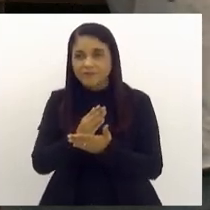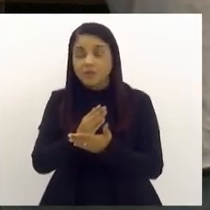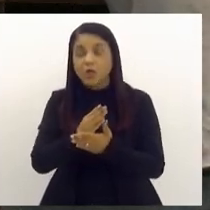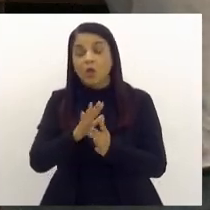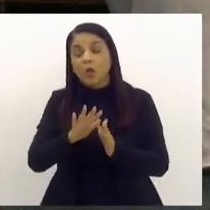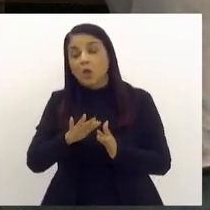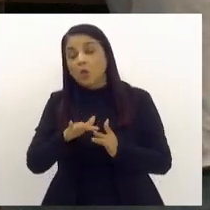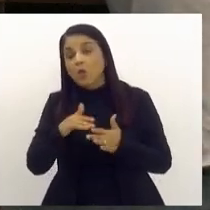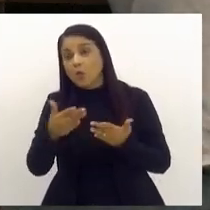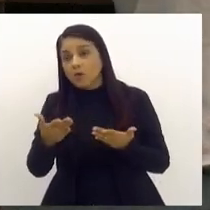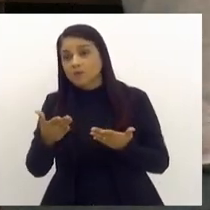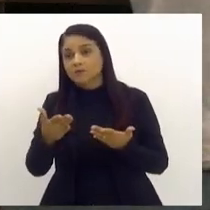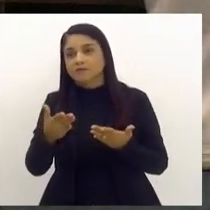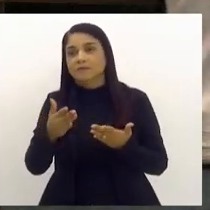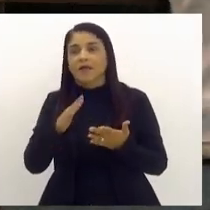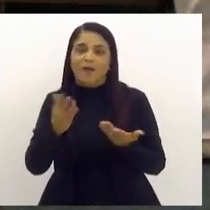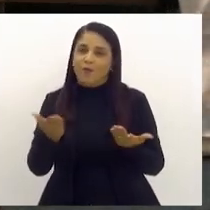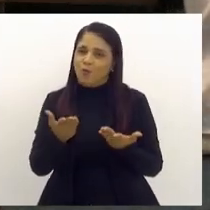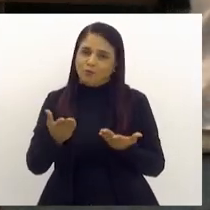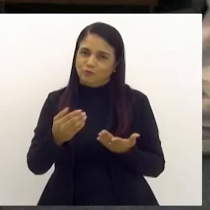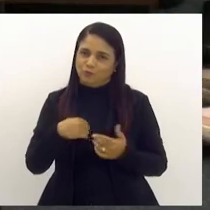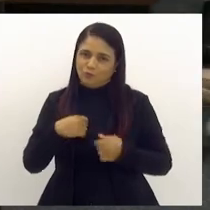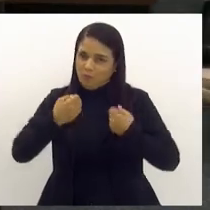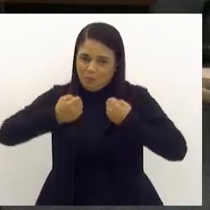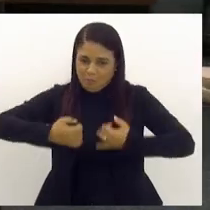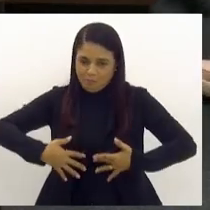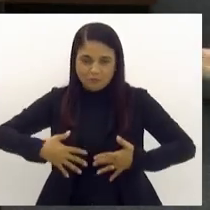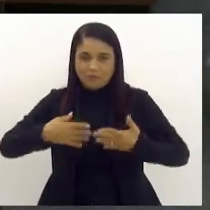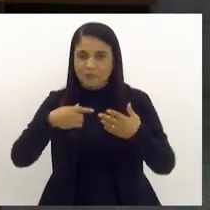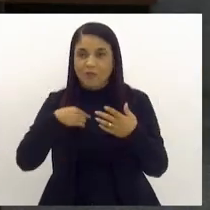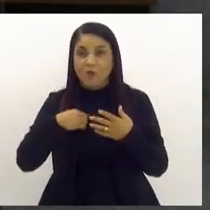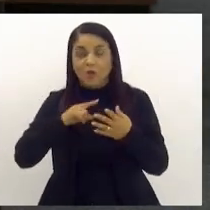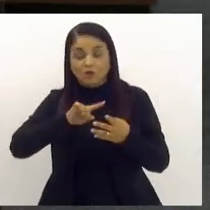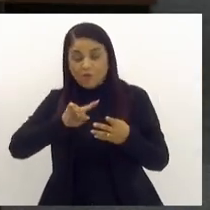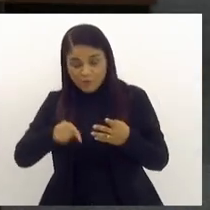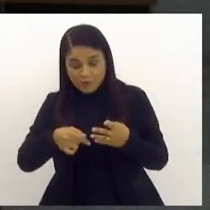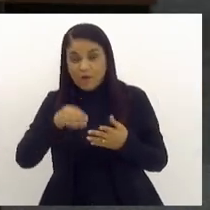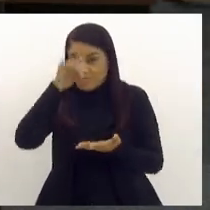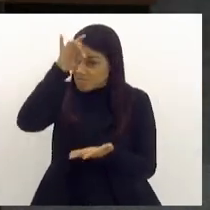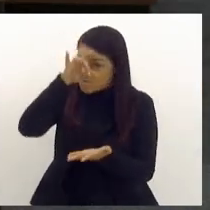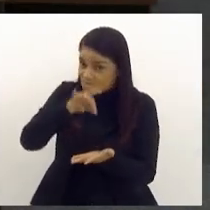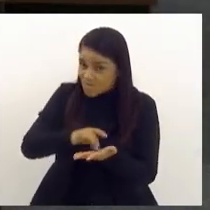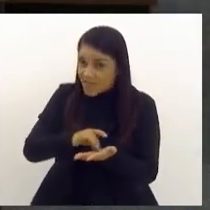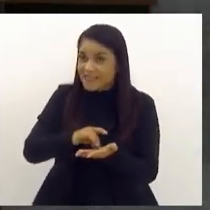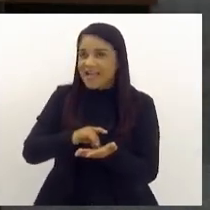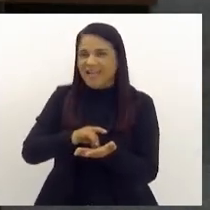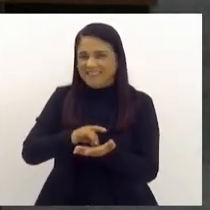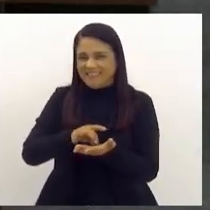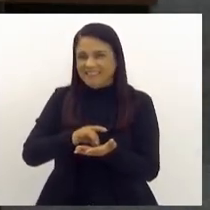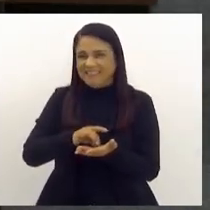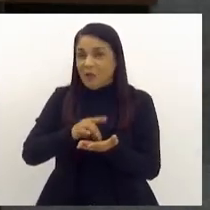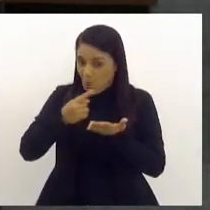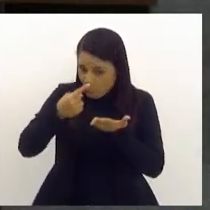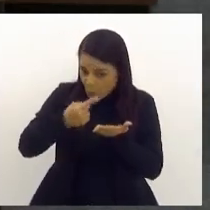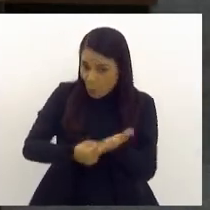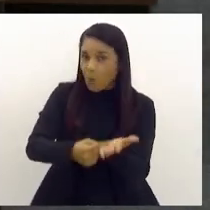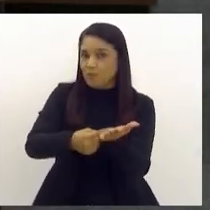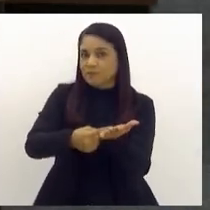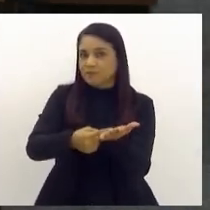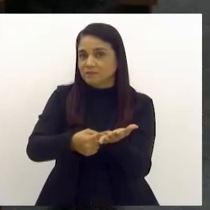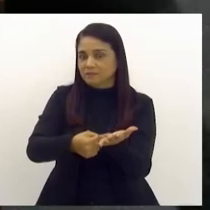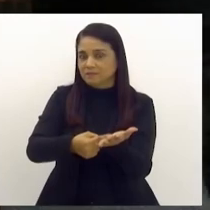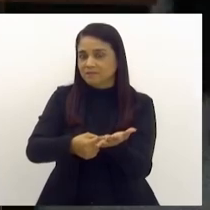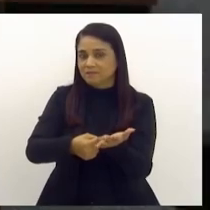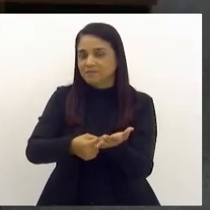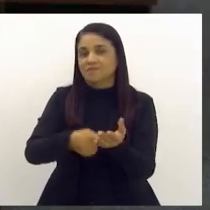sair... Hoje é sem direito à pontuação. Hoje é assim, vírgula, de verdade, para valer. Cumpra-se. Cumpra-se.